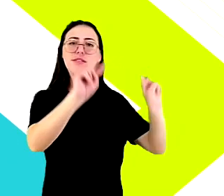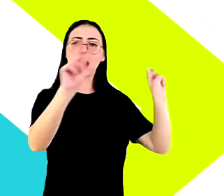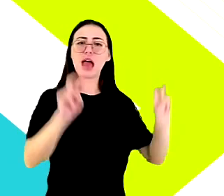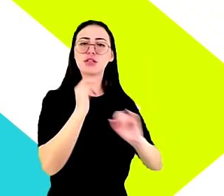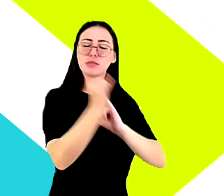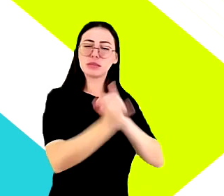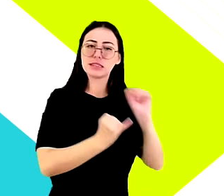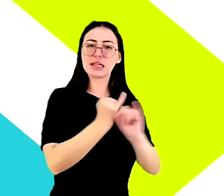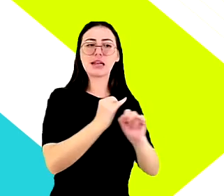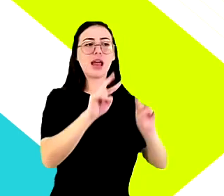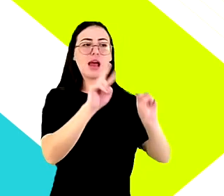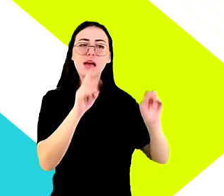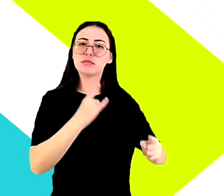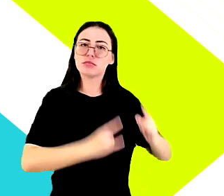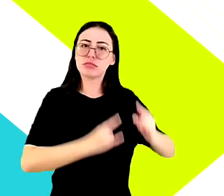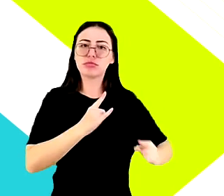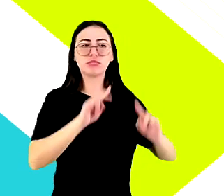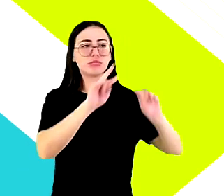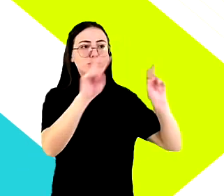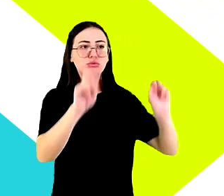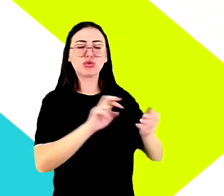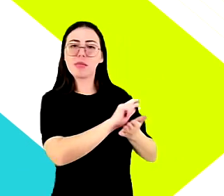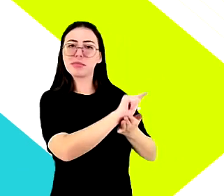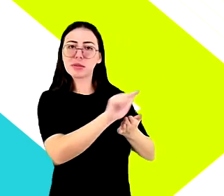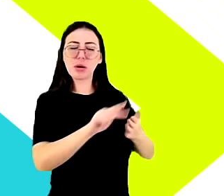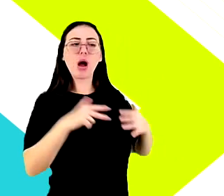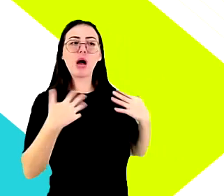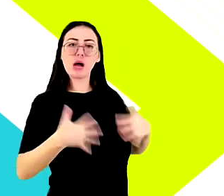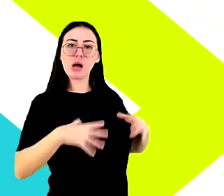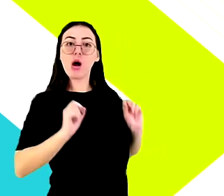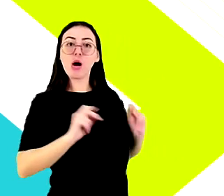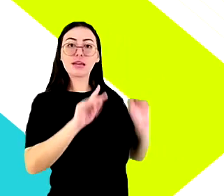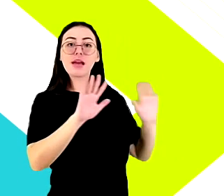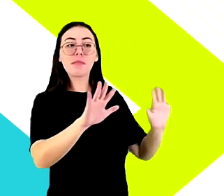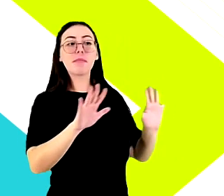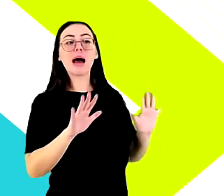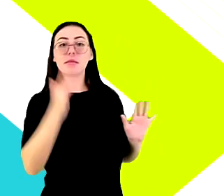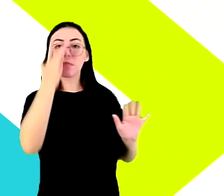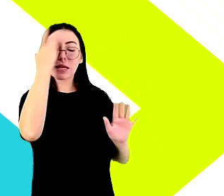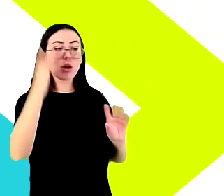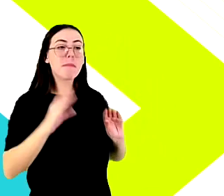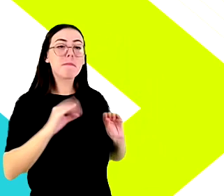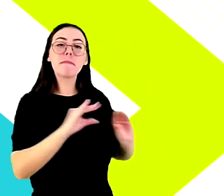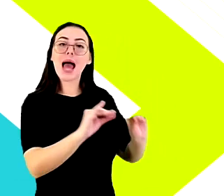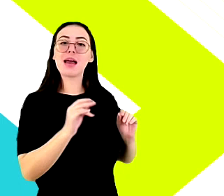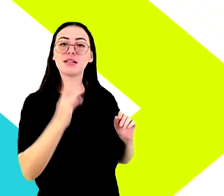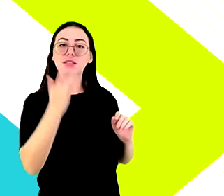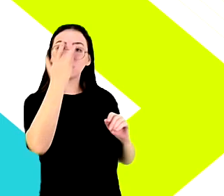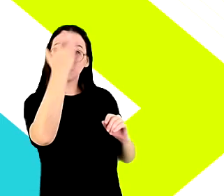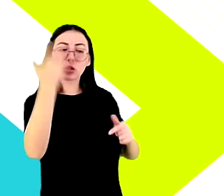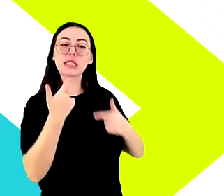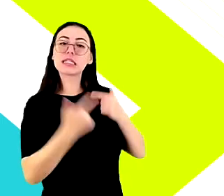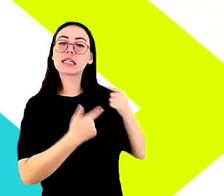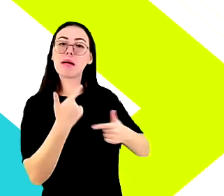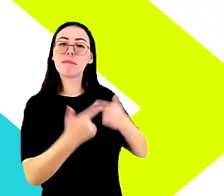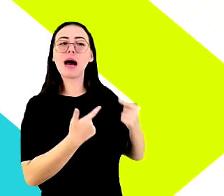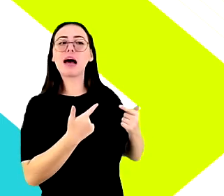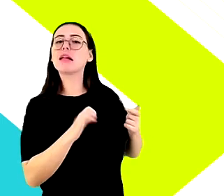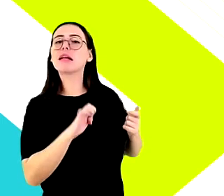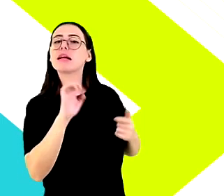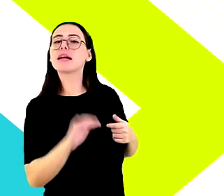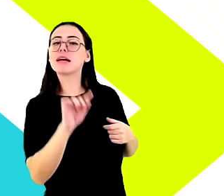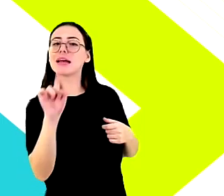parque tecnológico enorme que tem que ser usado e está sendo usado, mas faltam pessoas. Pessoas que precisam